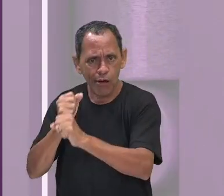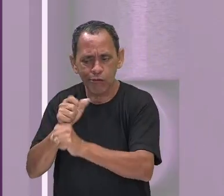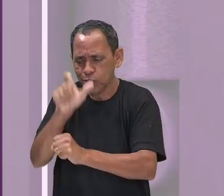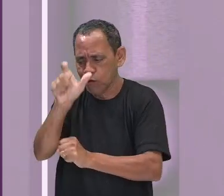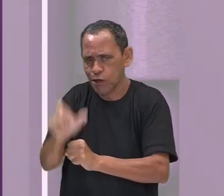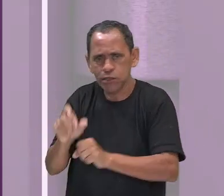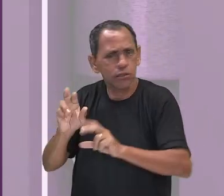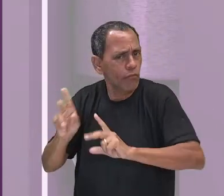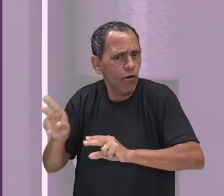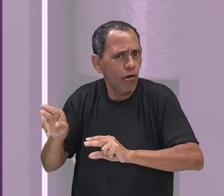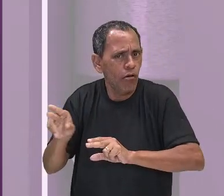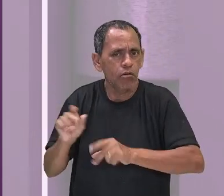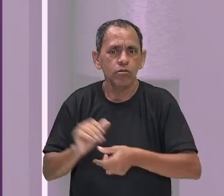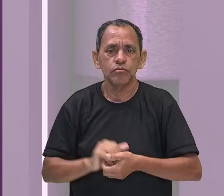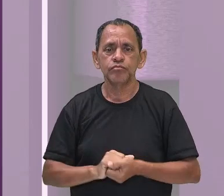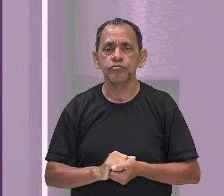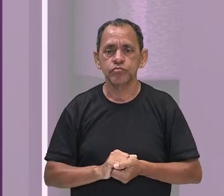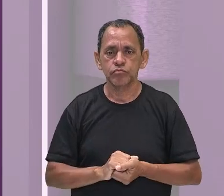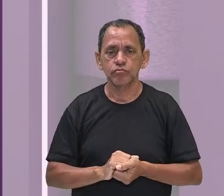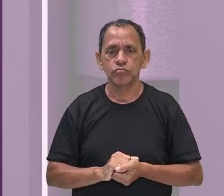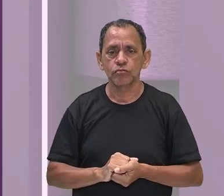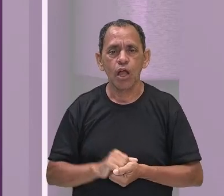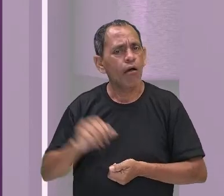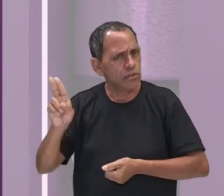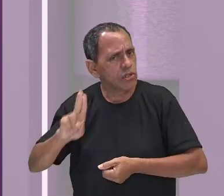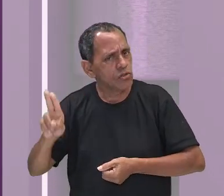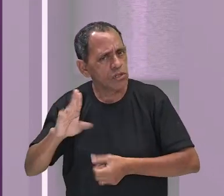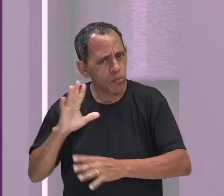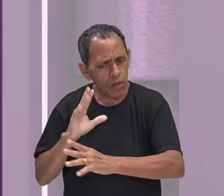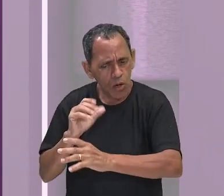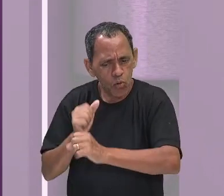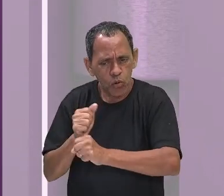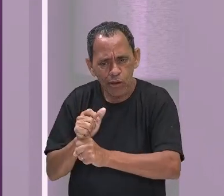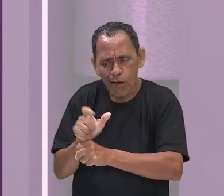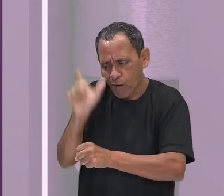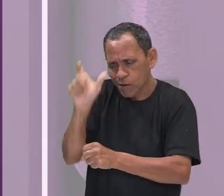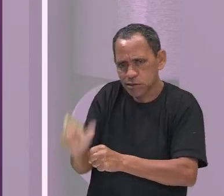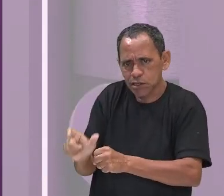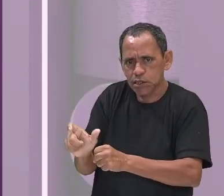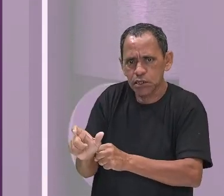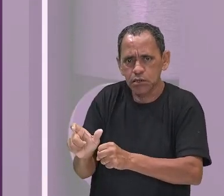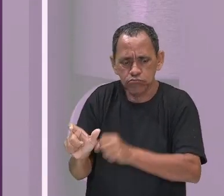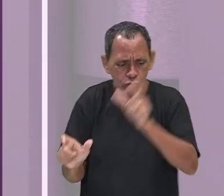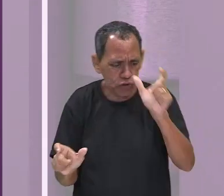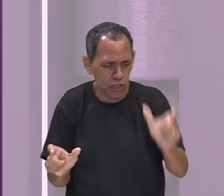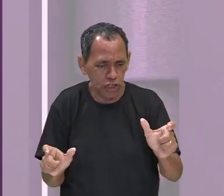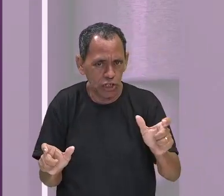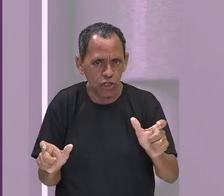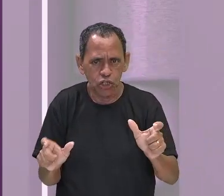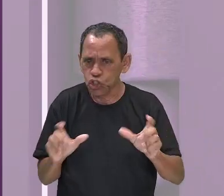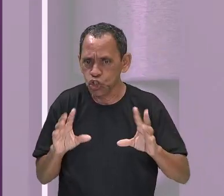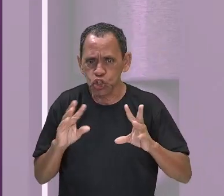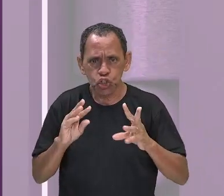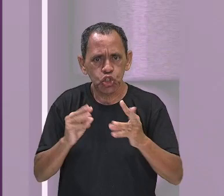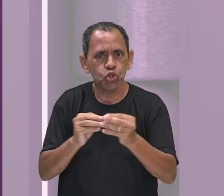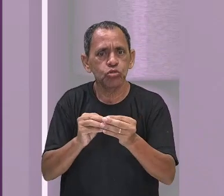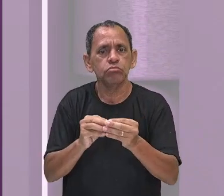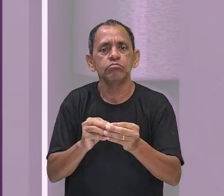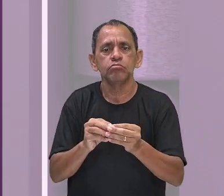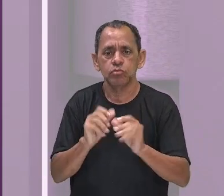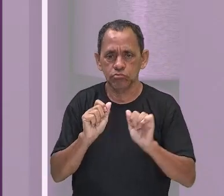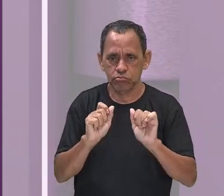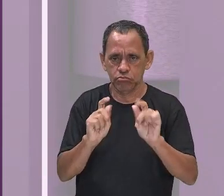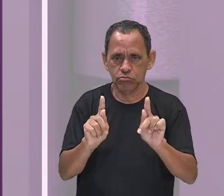ser calculado, vai ser utilizado para calcular o volume do outro, tá bom? Isso não influencia aí nas expressões que a gente